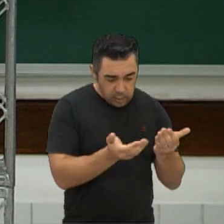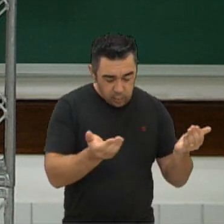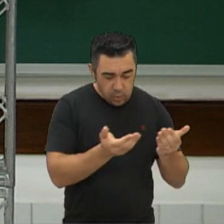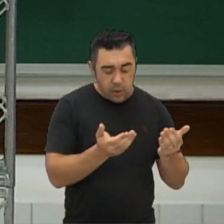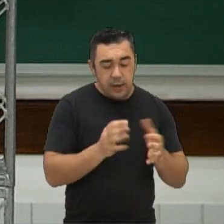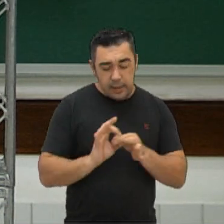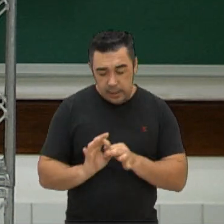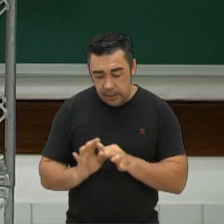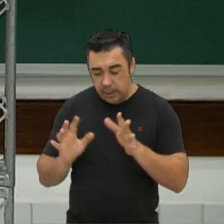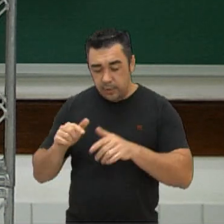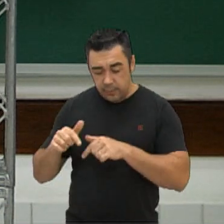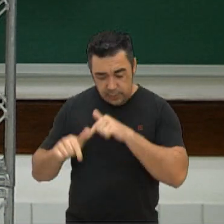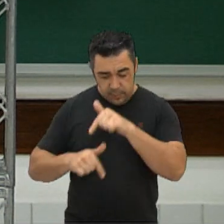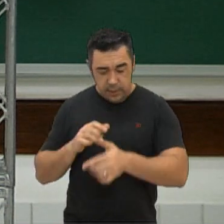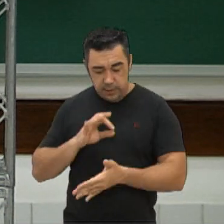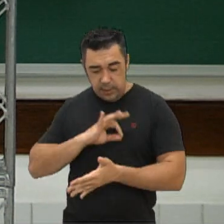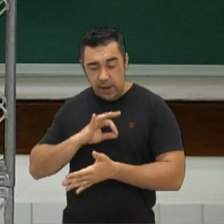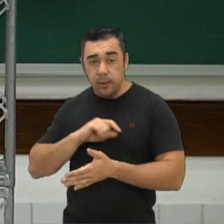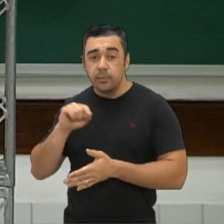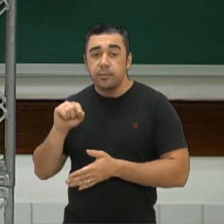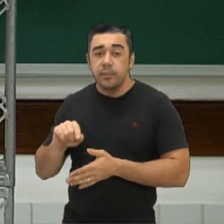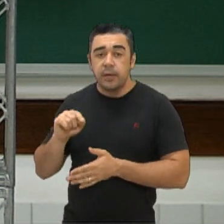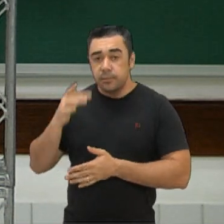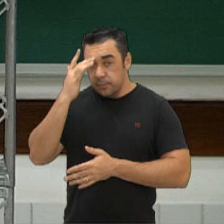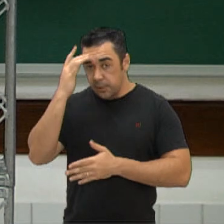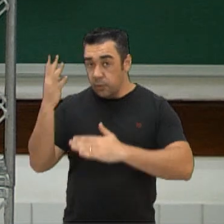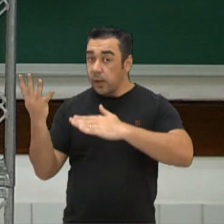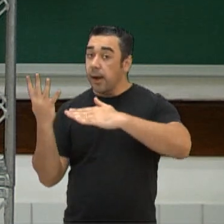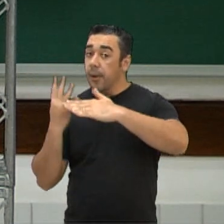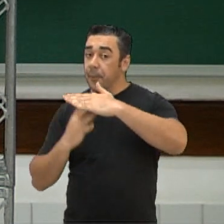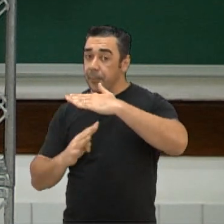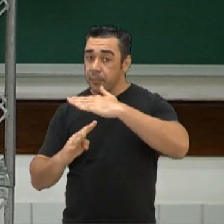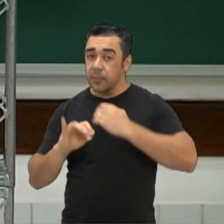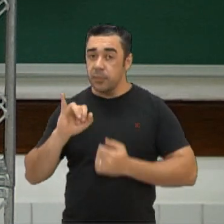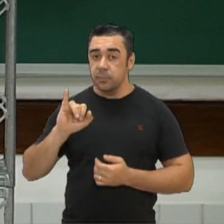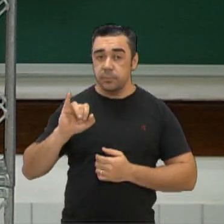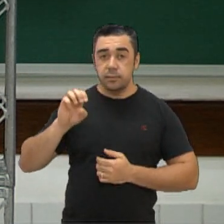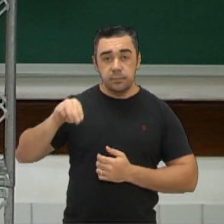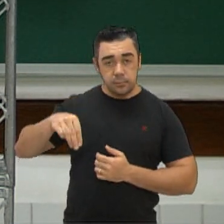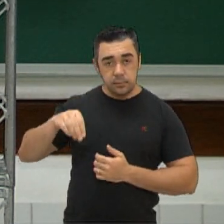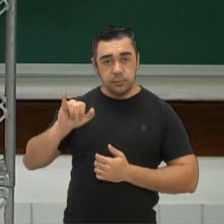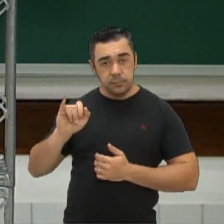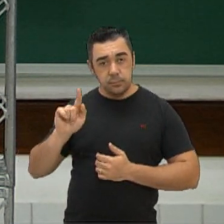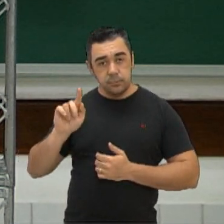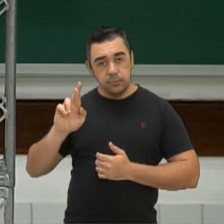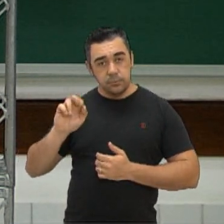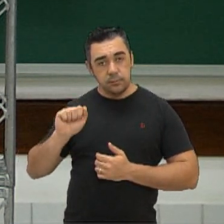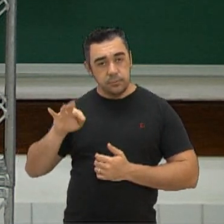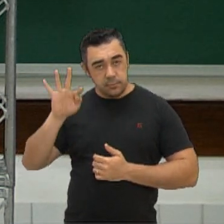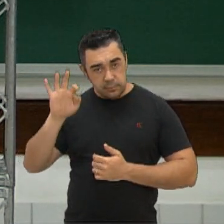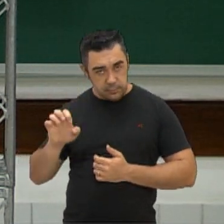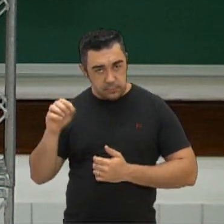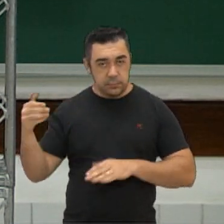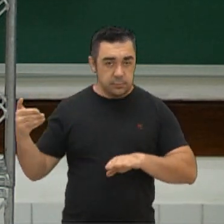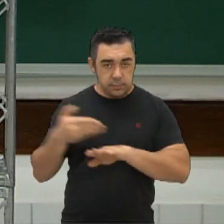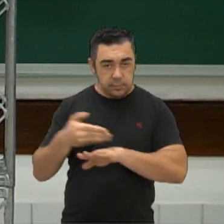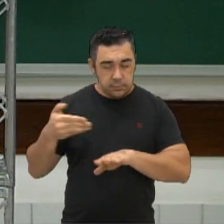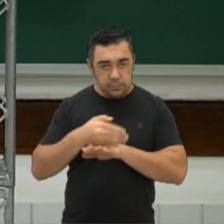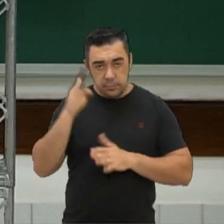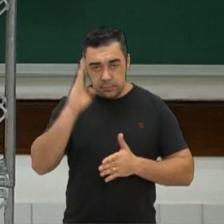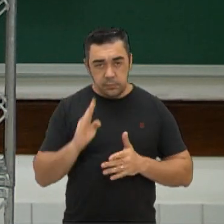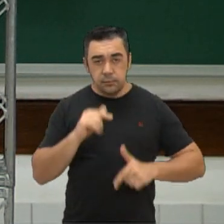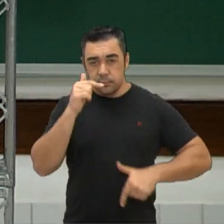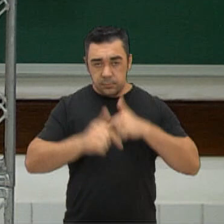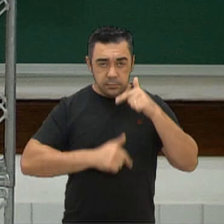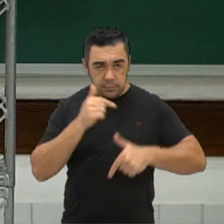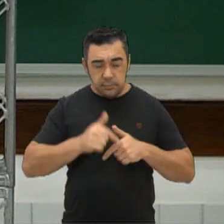mas essa liberdade não era para os escravos. A gente começa então a perceber a entrada de imigrantes aqui no Brasil para